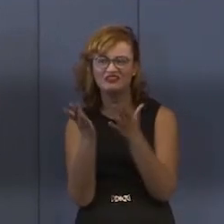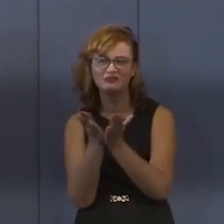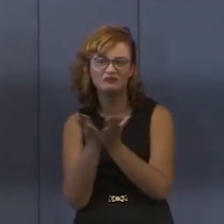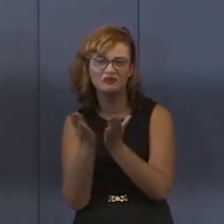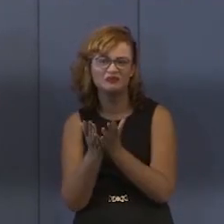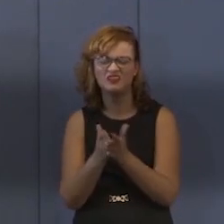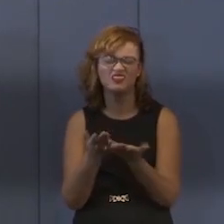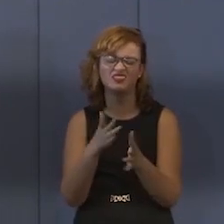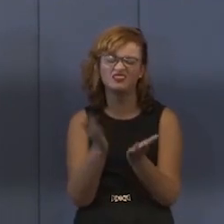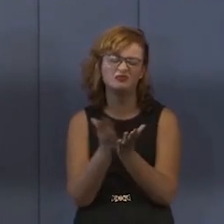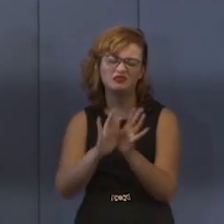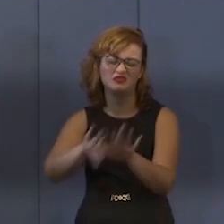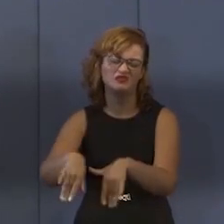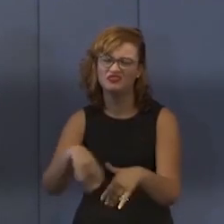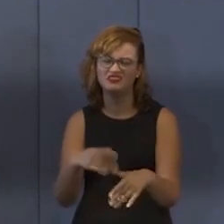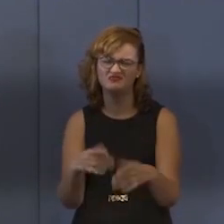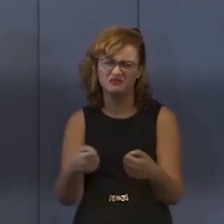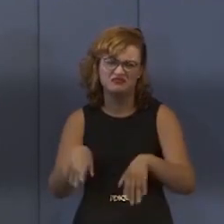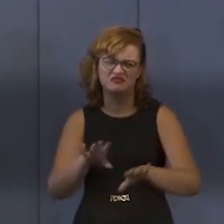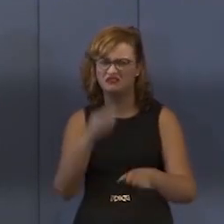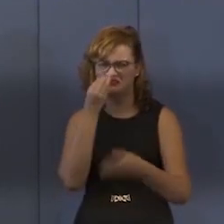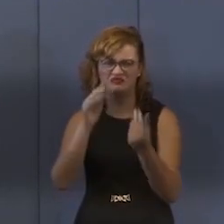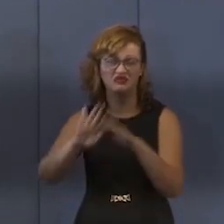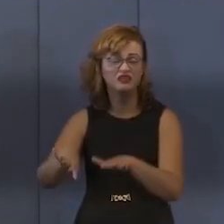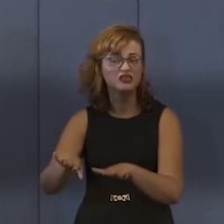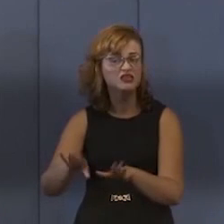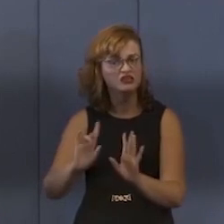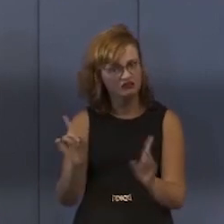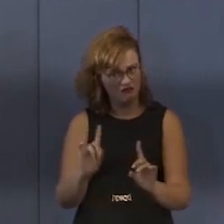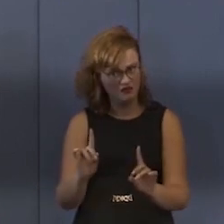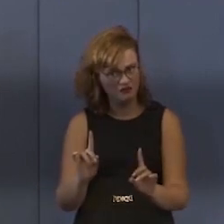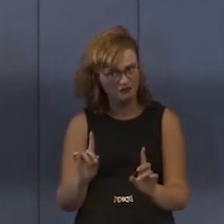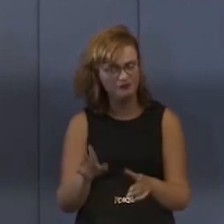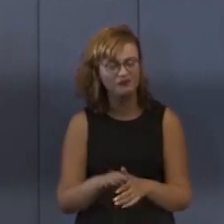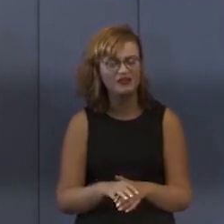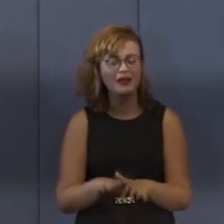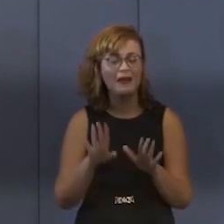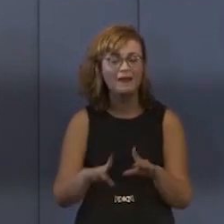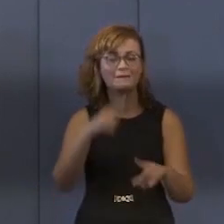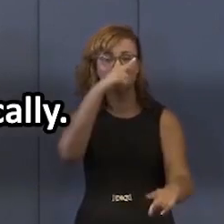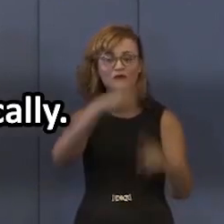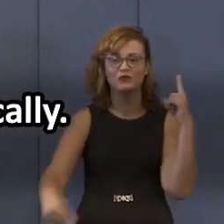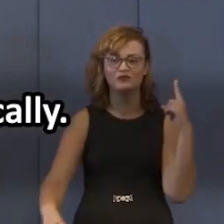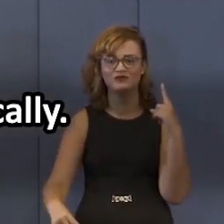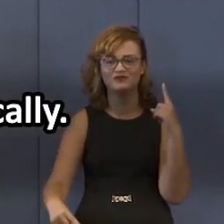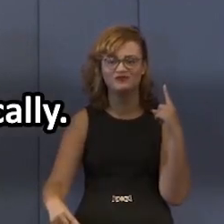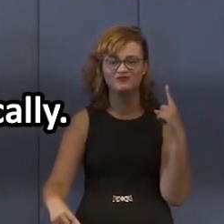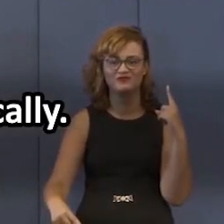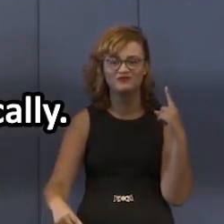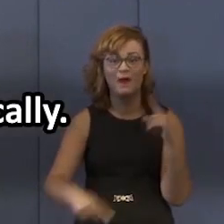simplesmente descartar o argumento baseado na escritura. é